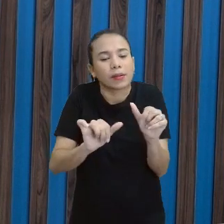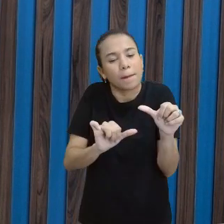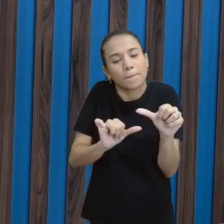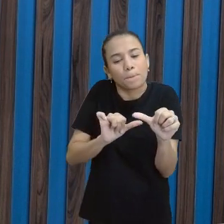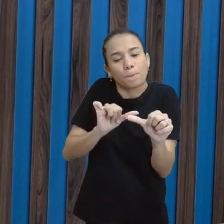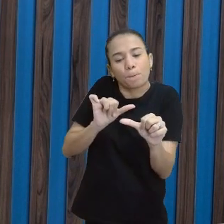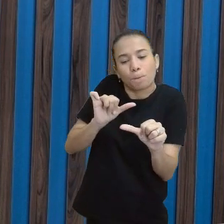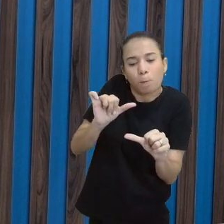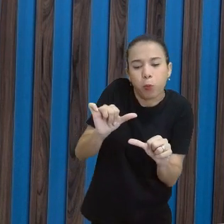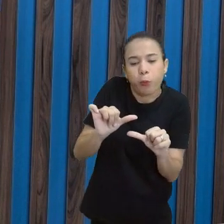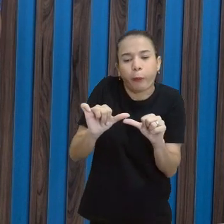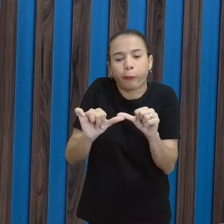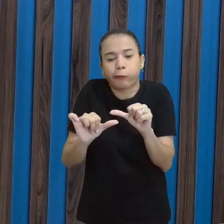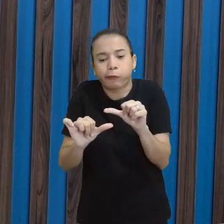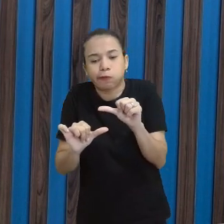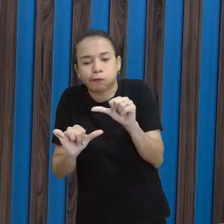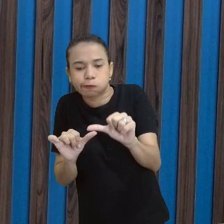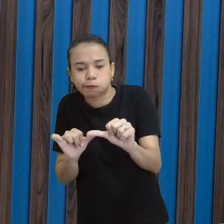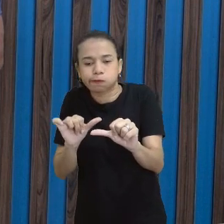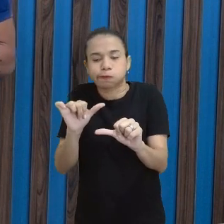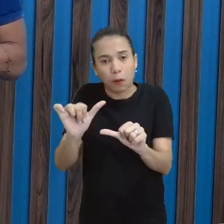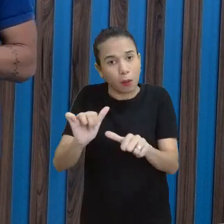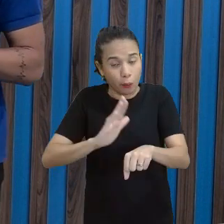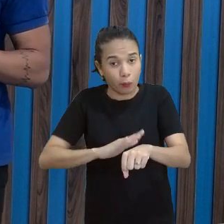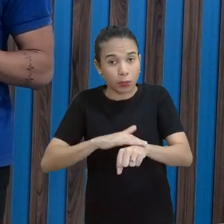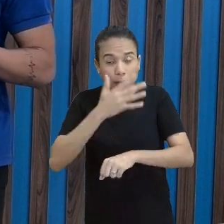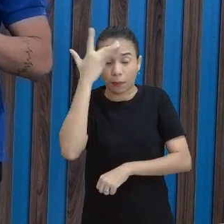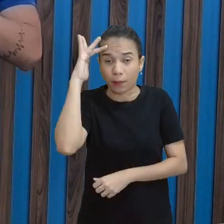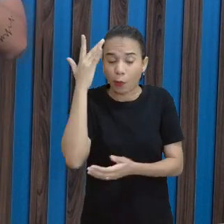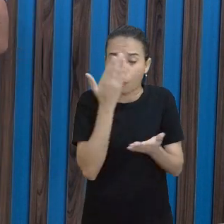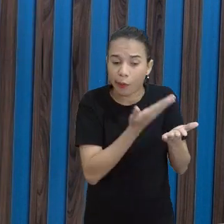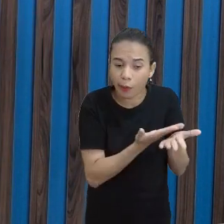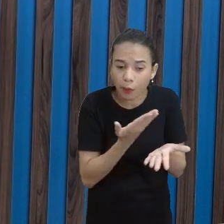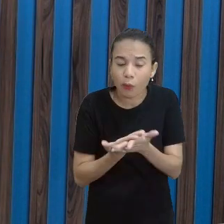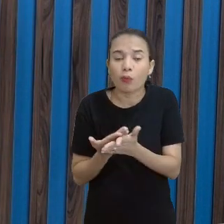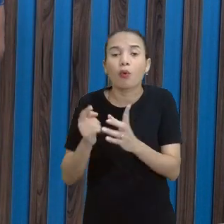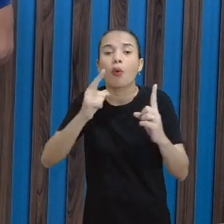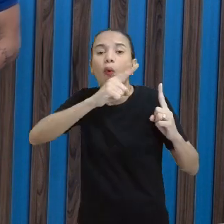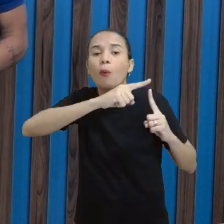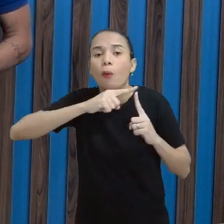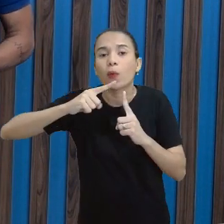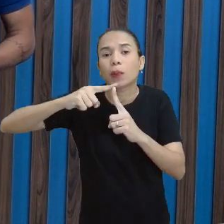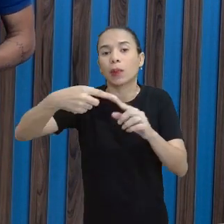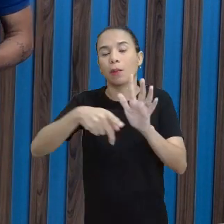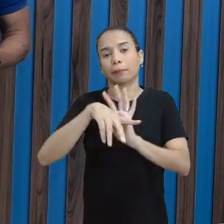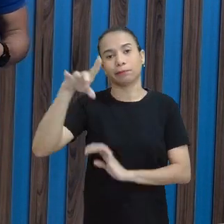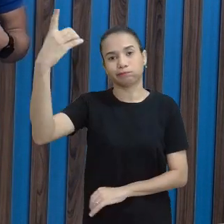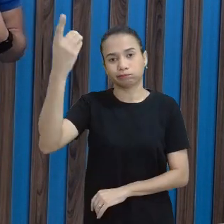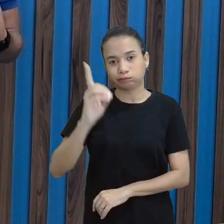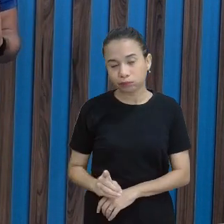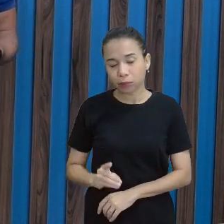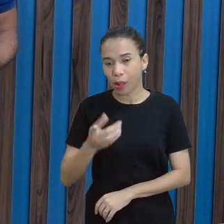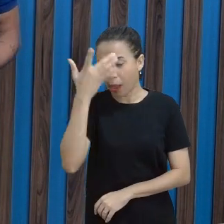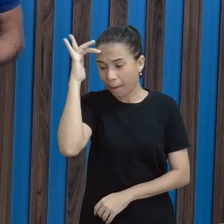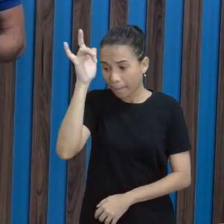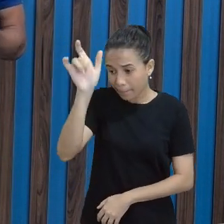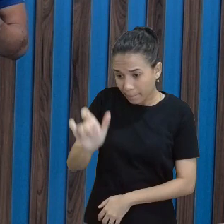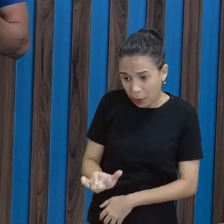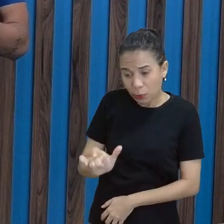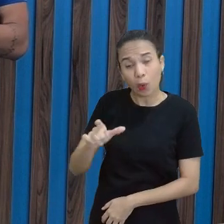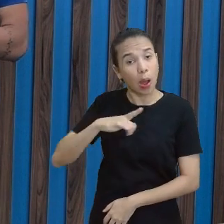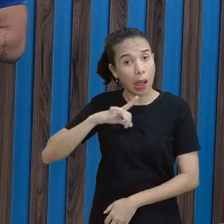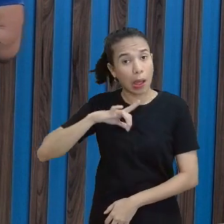né? Então, com o tempo, as pessoas começaram a estudar quais os tipos de deficiência, né? Quais são as pessoas